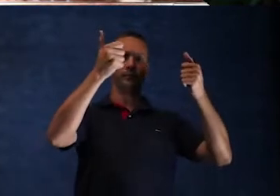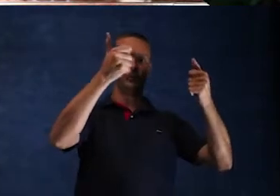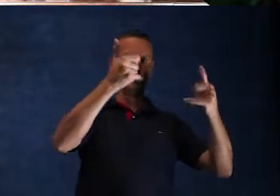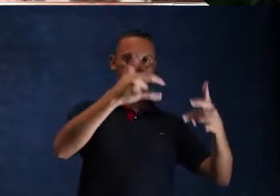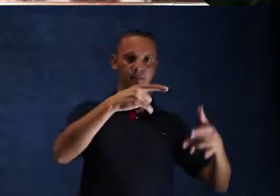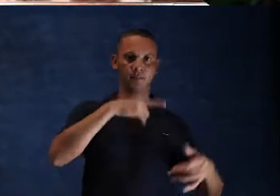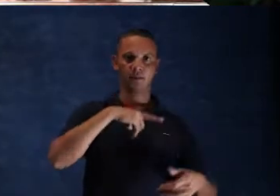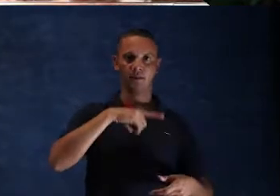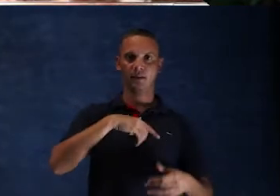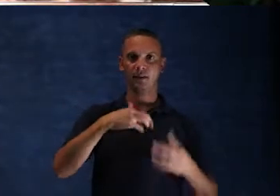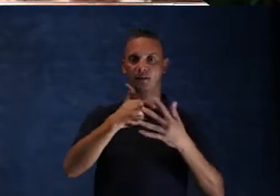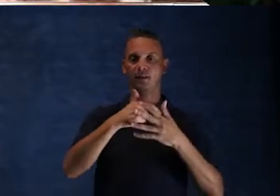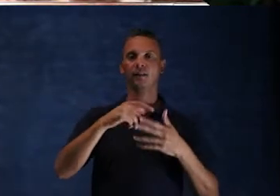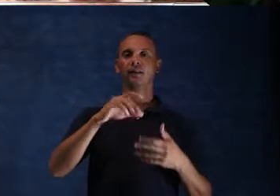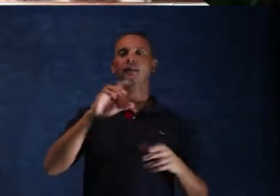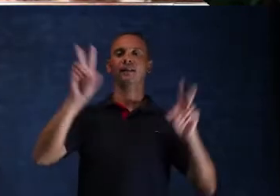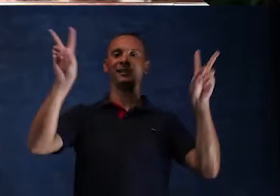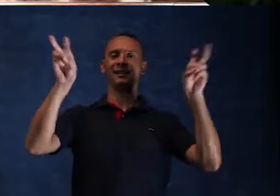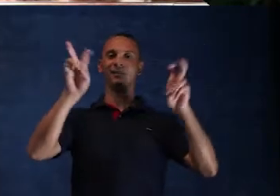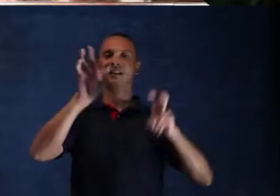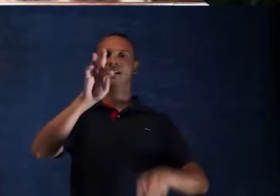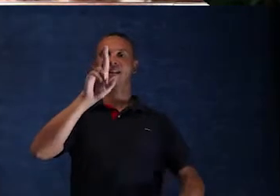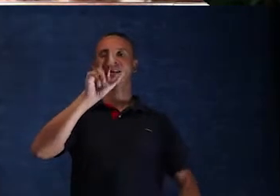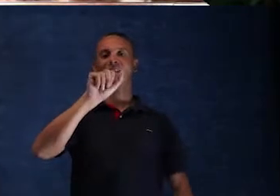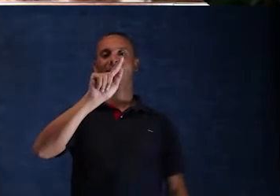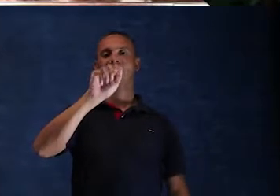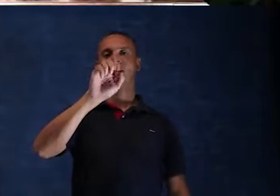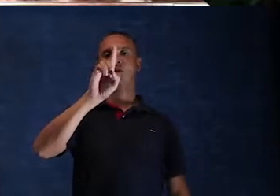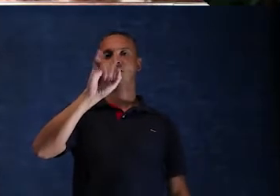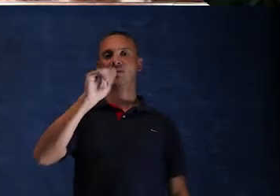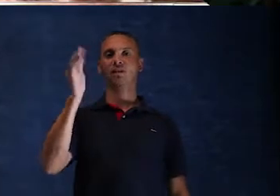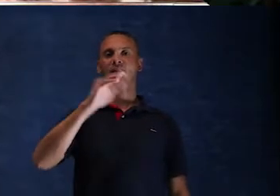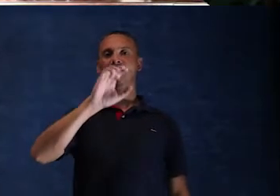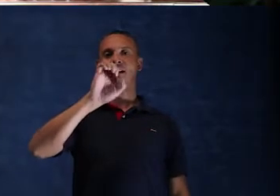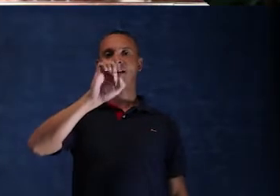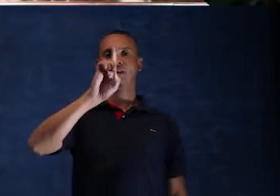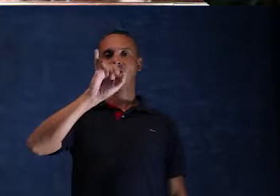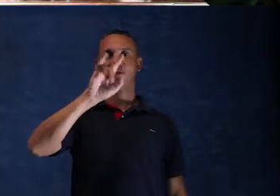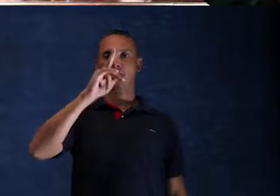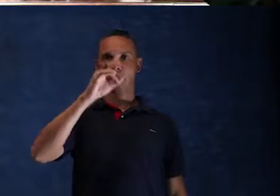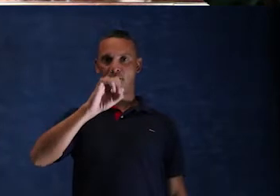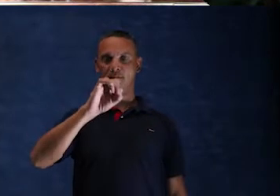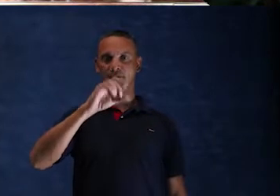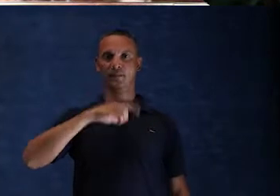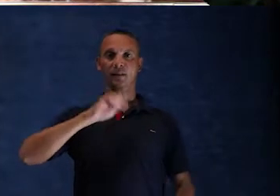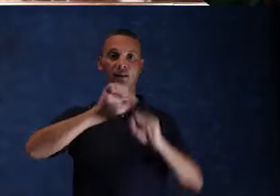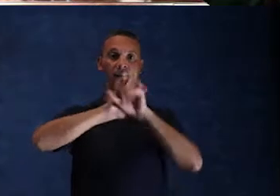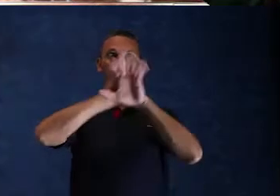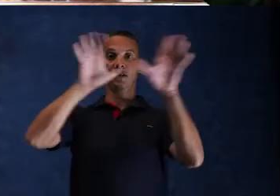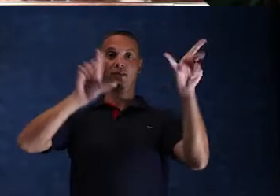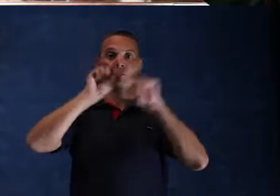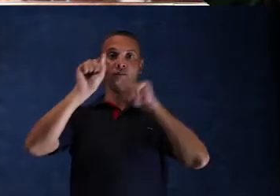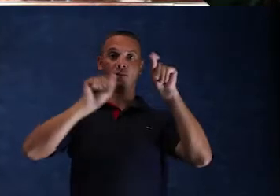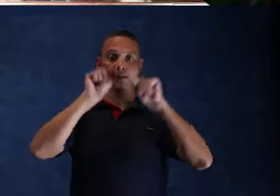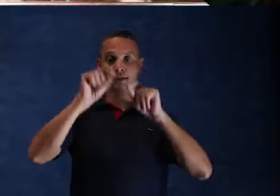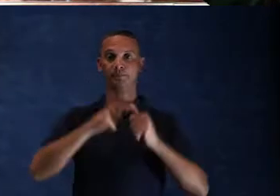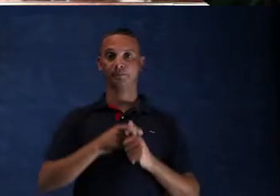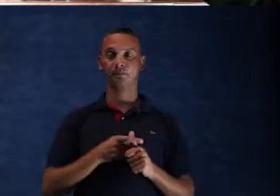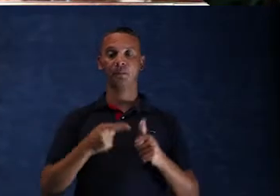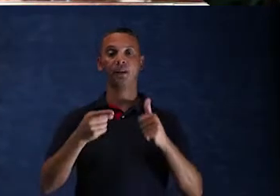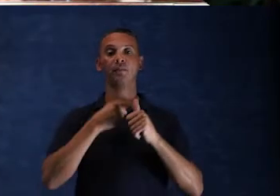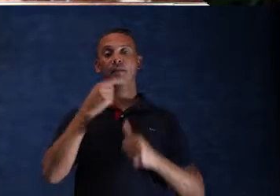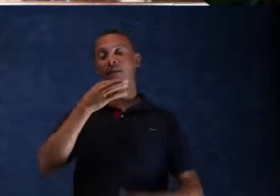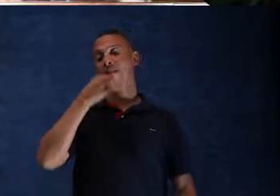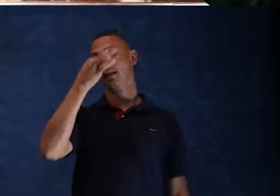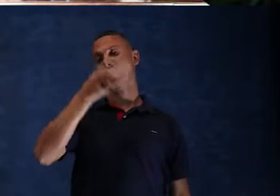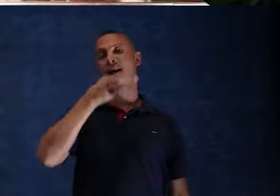da tragédia do Édipo, que, segundo eu acho que ele deixa isso claro, é a primeira